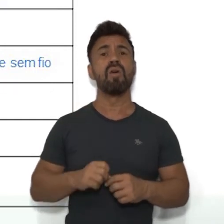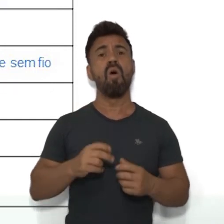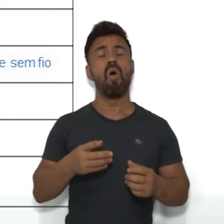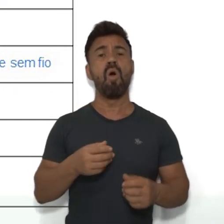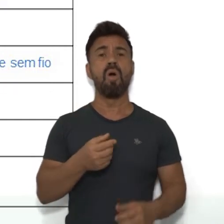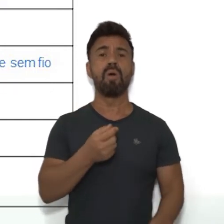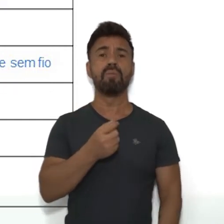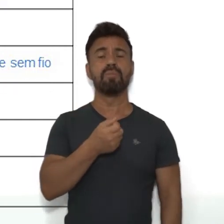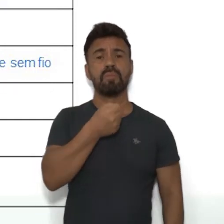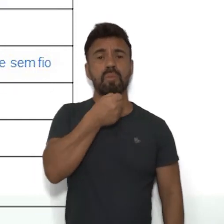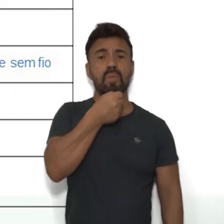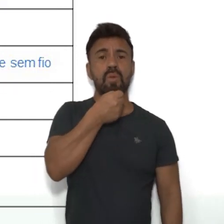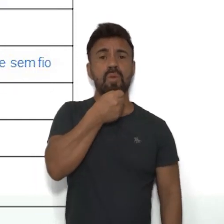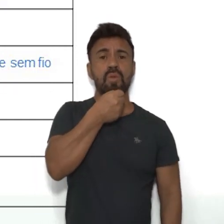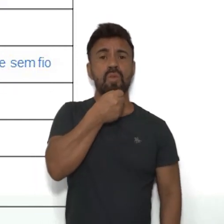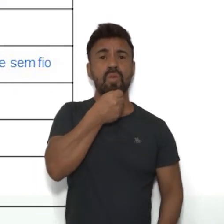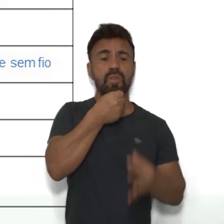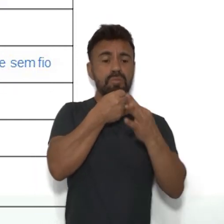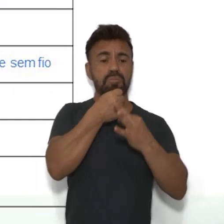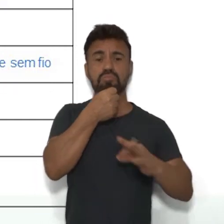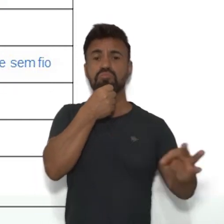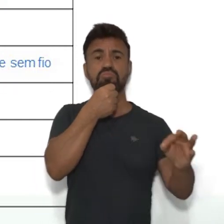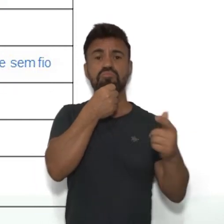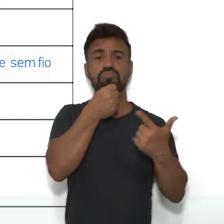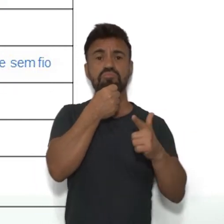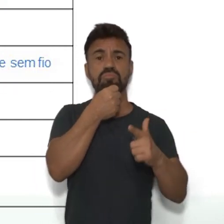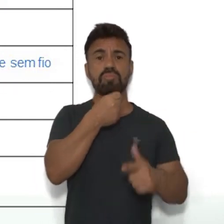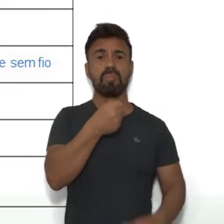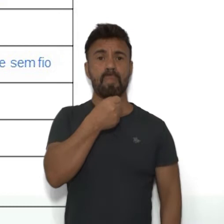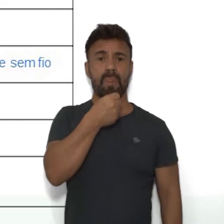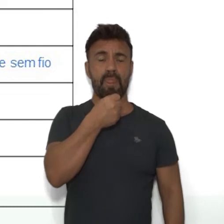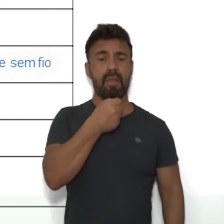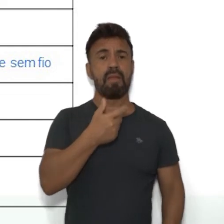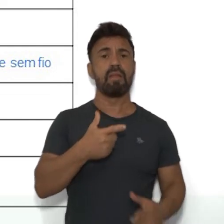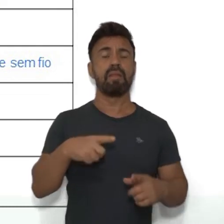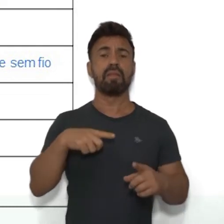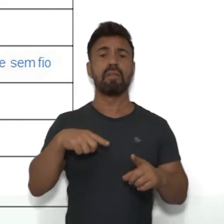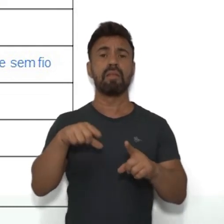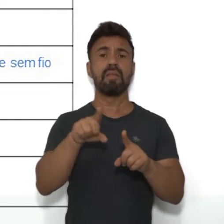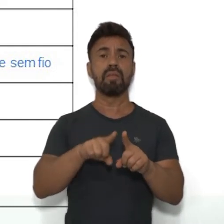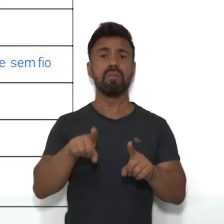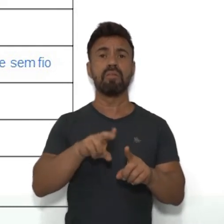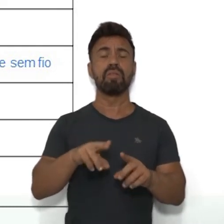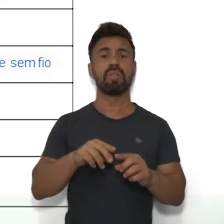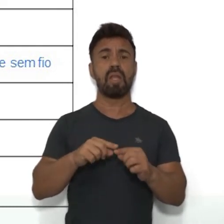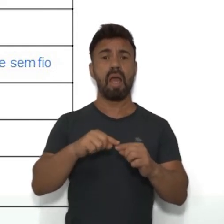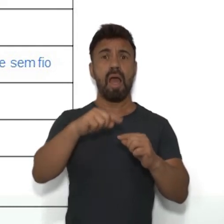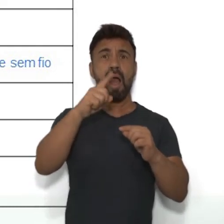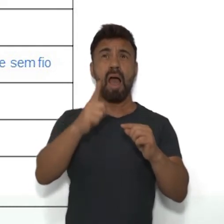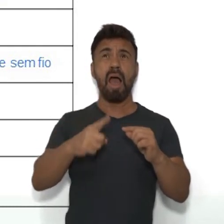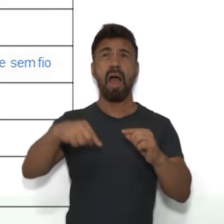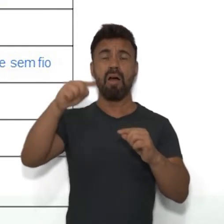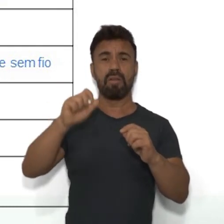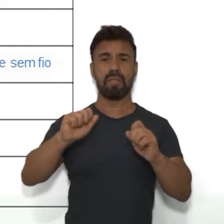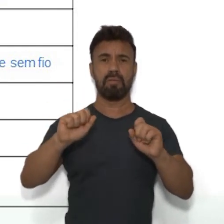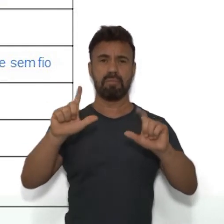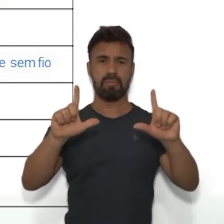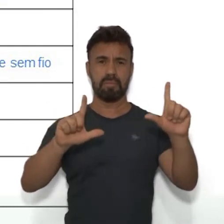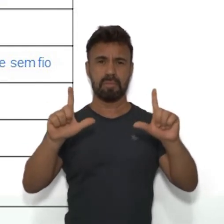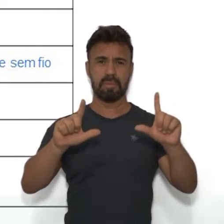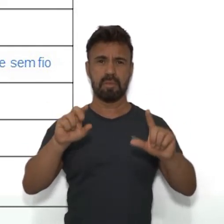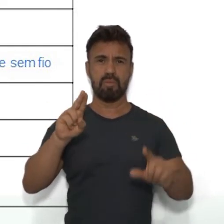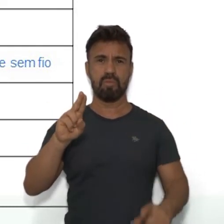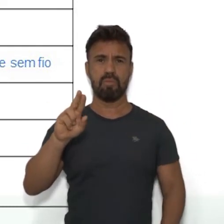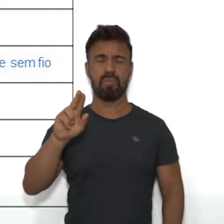e telefonia sem fio. As ondas de frequência ultra altas são utilizadas em TV de